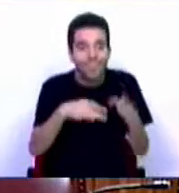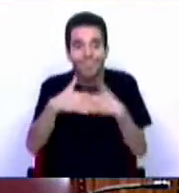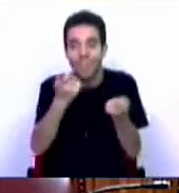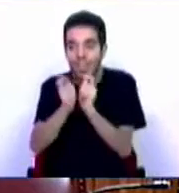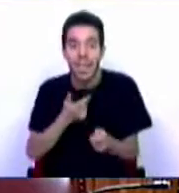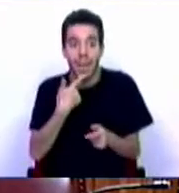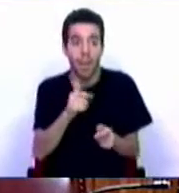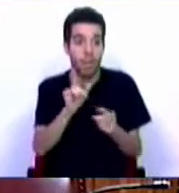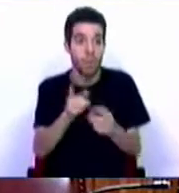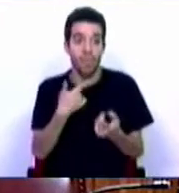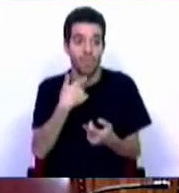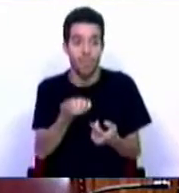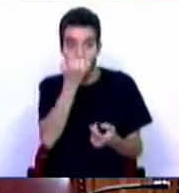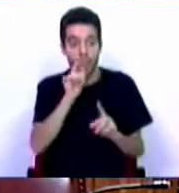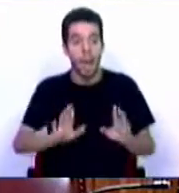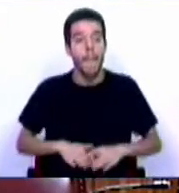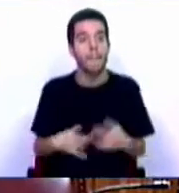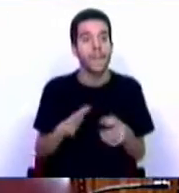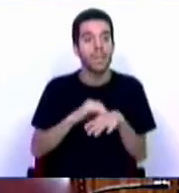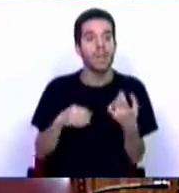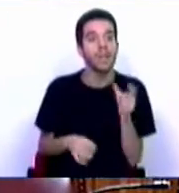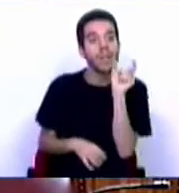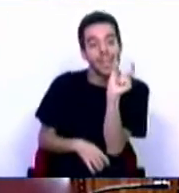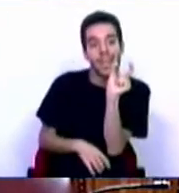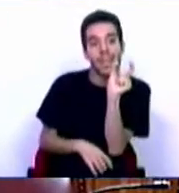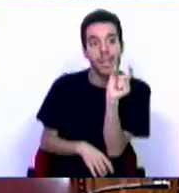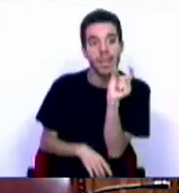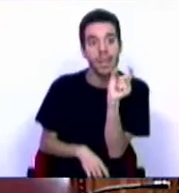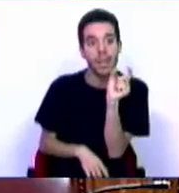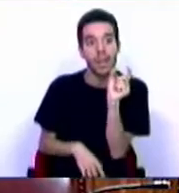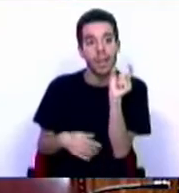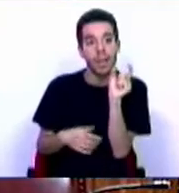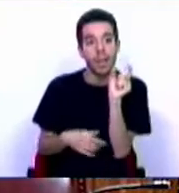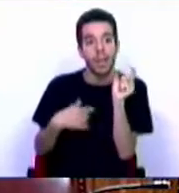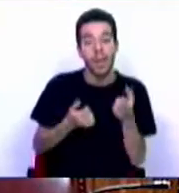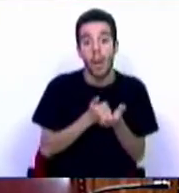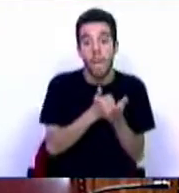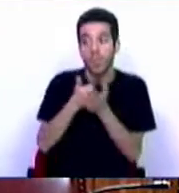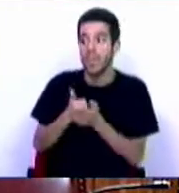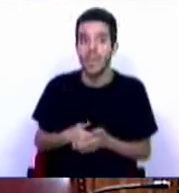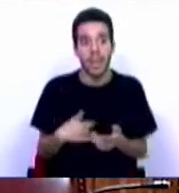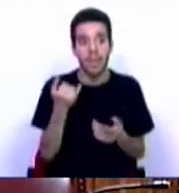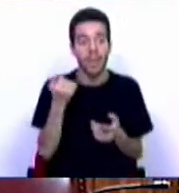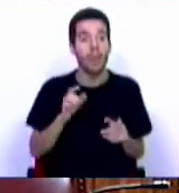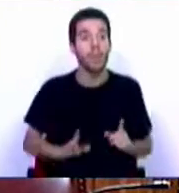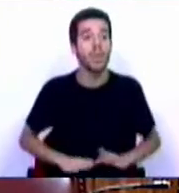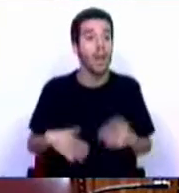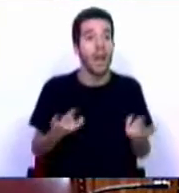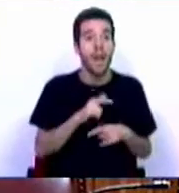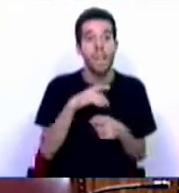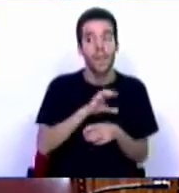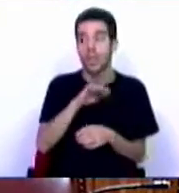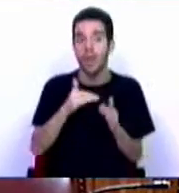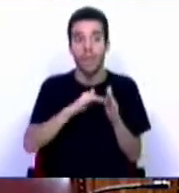elementos identificativos são feitos através da pequena sigla que é aposta à identificação de uma entidade pública e, por muito bizarro que possa parecer, a Fundação para a